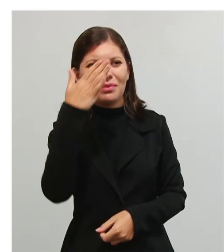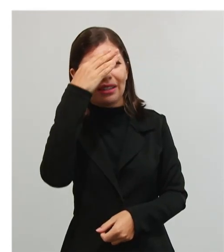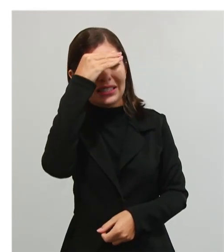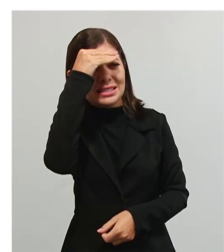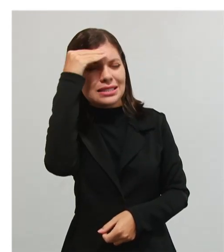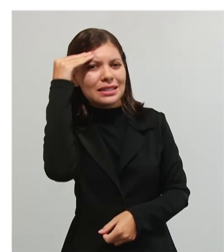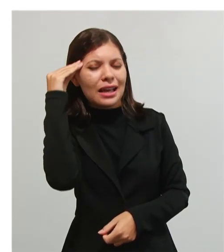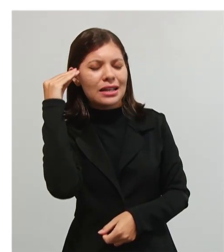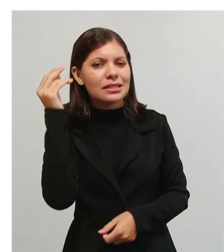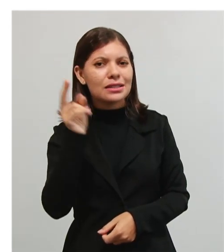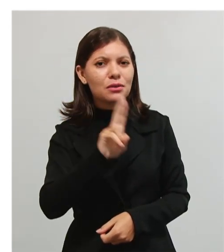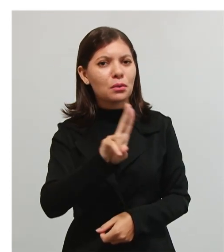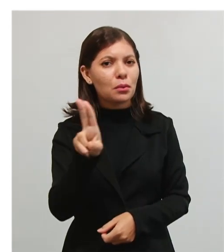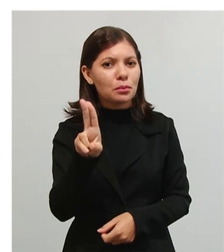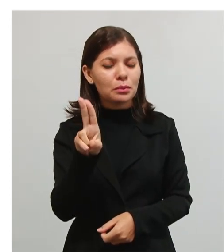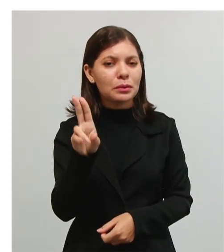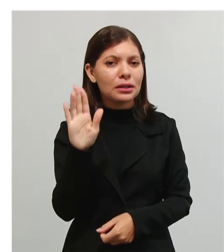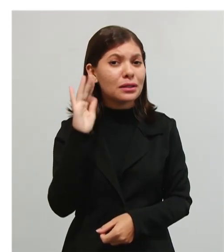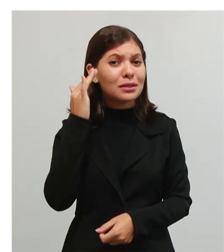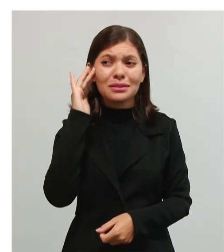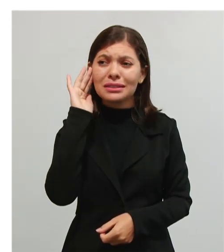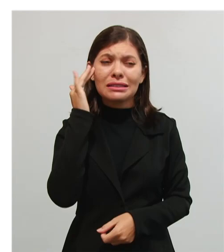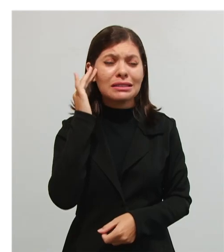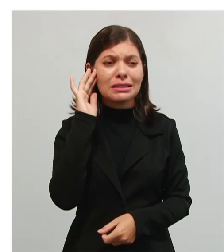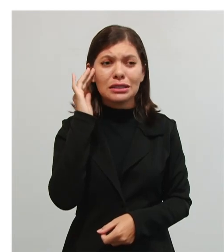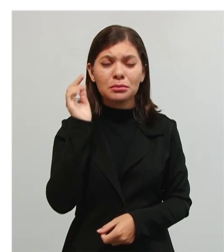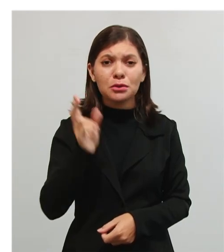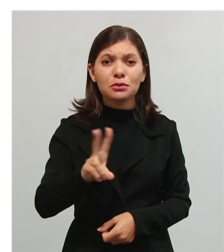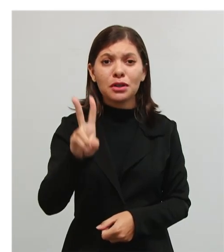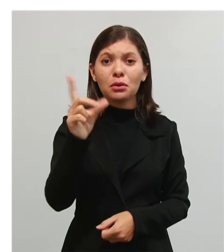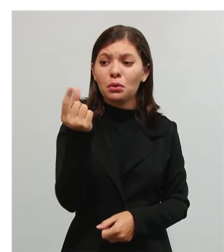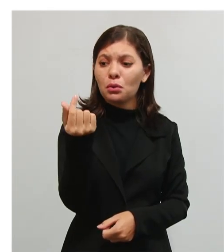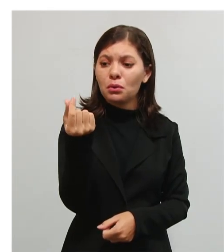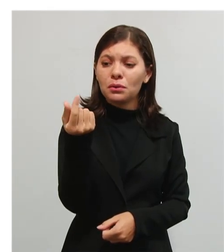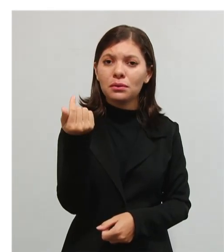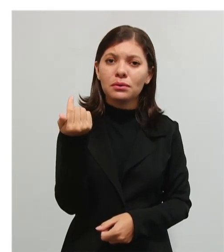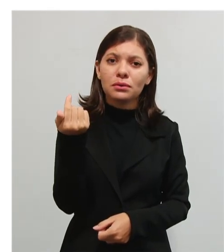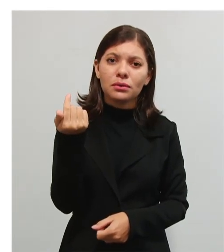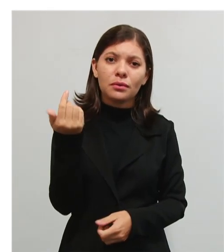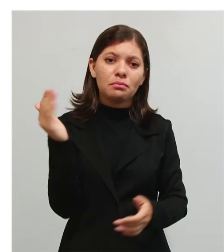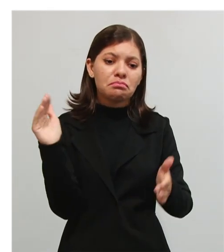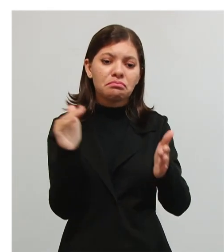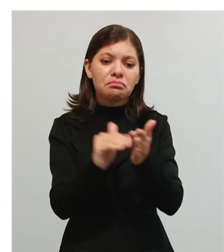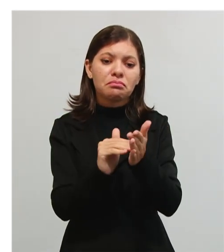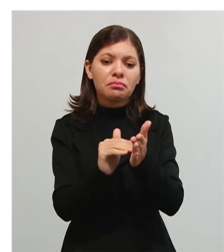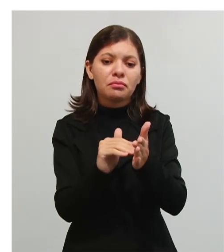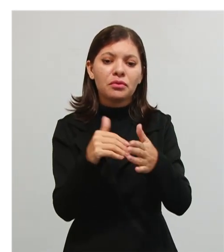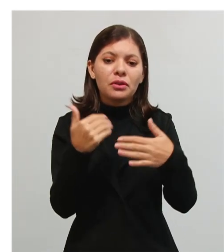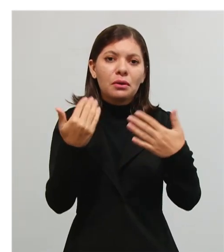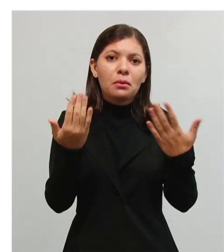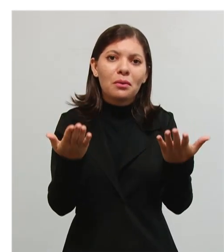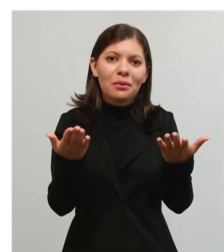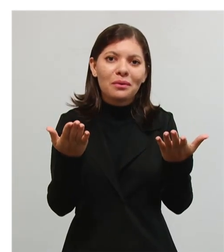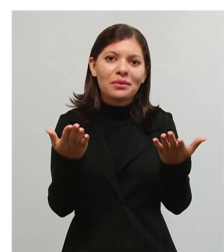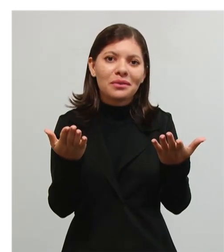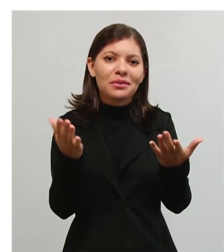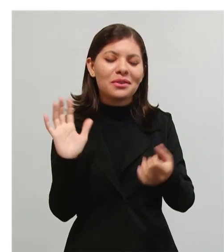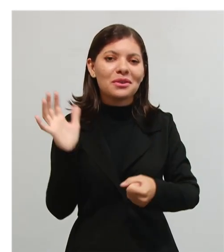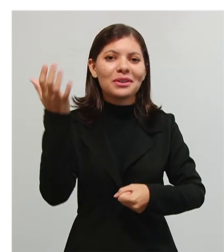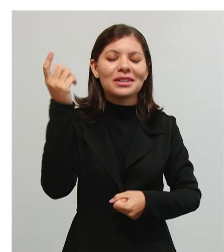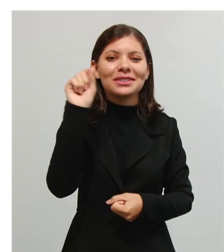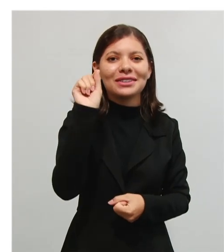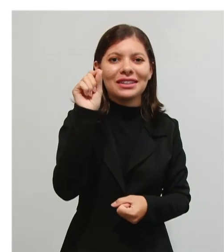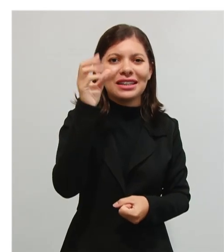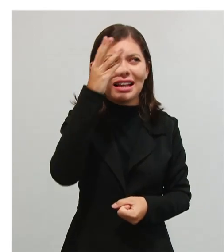total que esse cliente está devendo. Qual que vai ser a sua reputação? Não lembra,